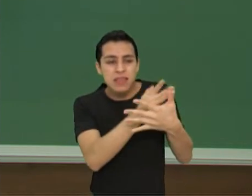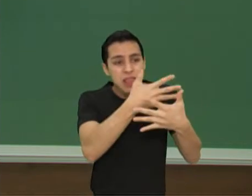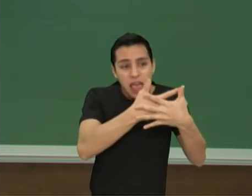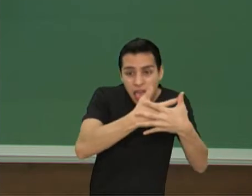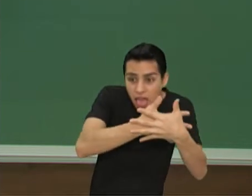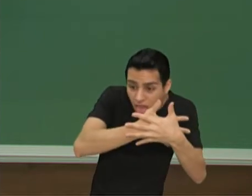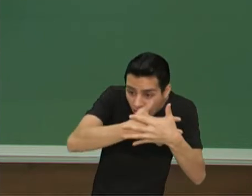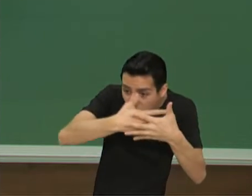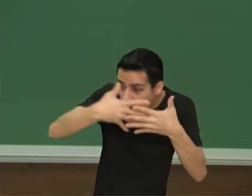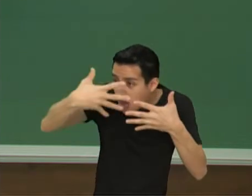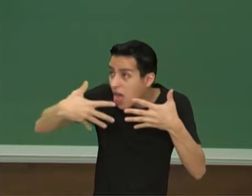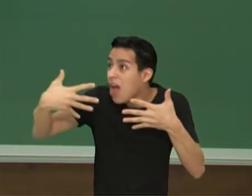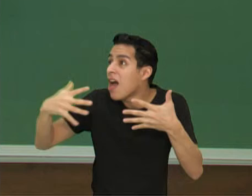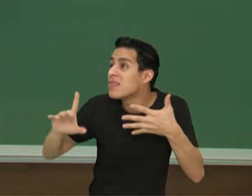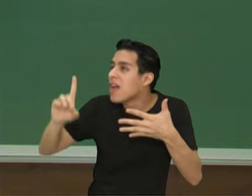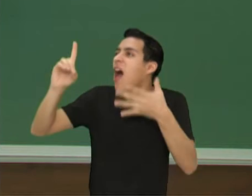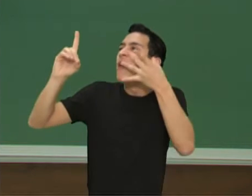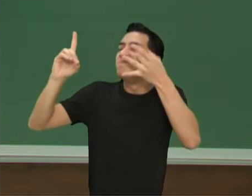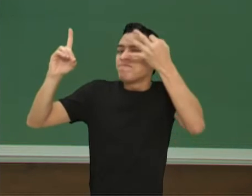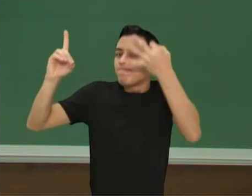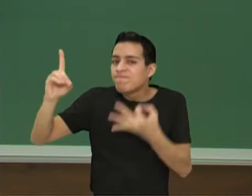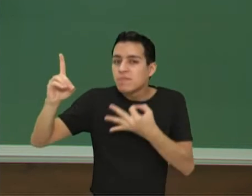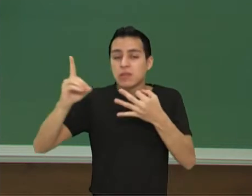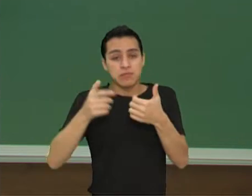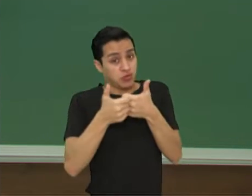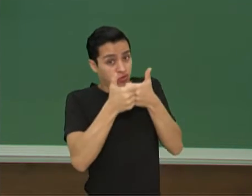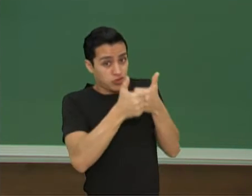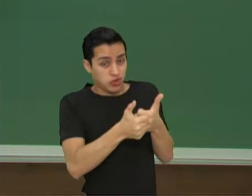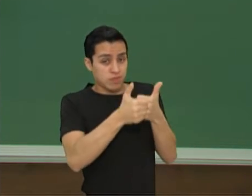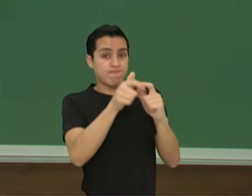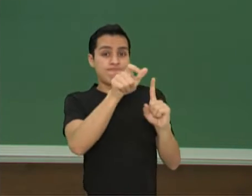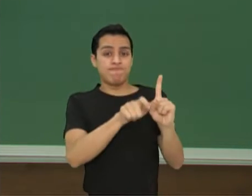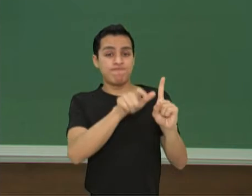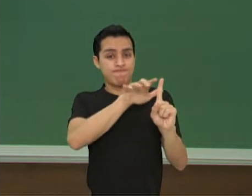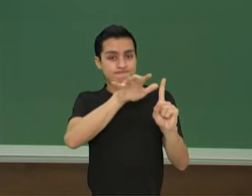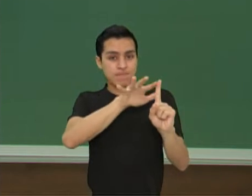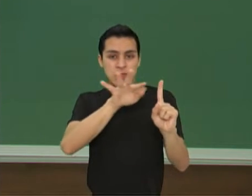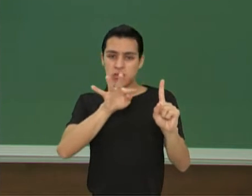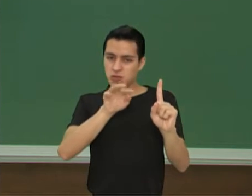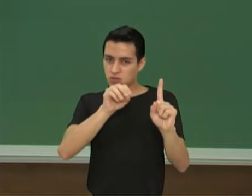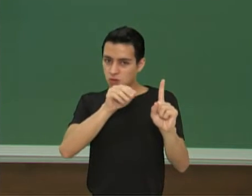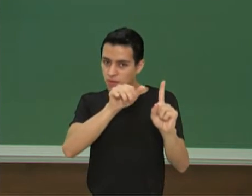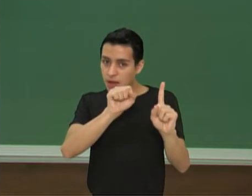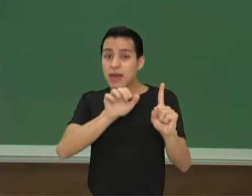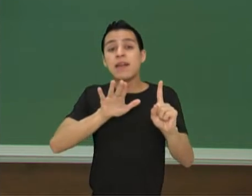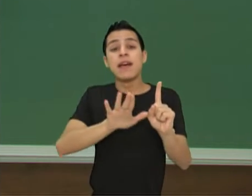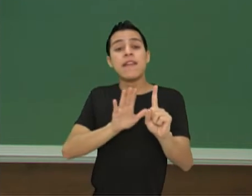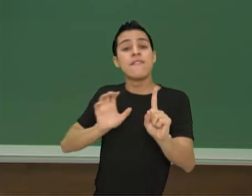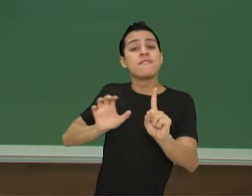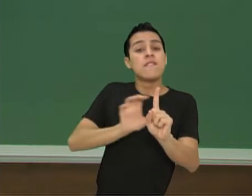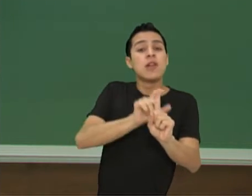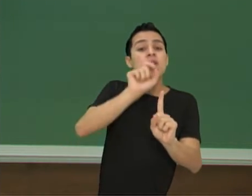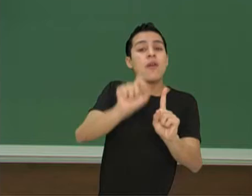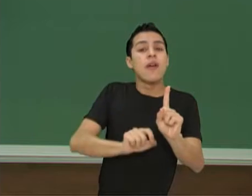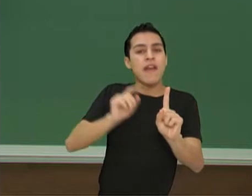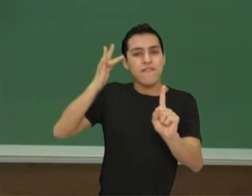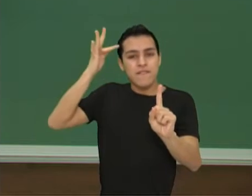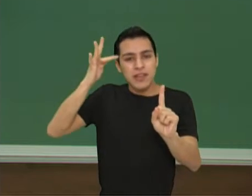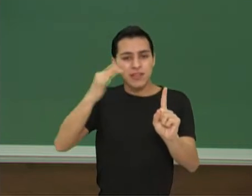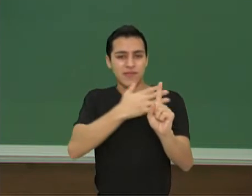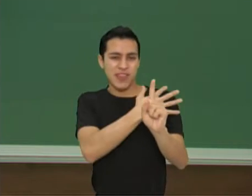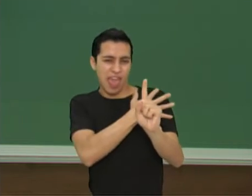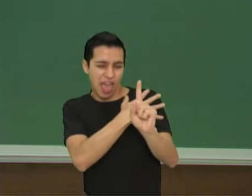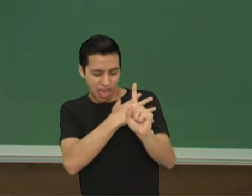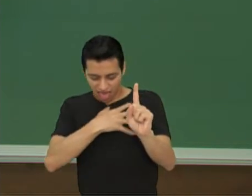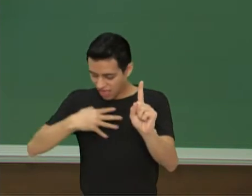que provariam a existência de Deus, segundo o Tomás de Aquino, lembrando, se inspirando na filosofia de Aristóteles. Tá?